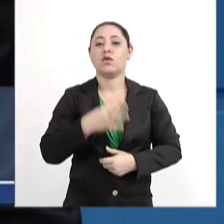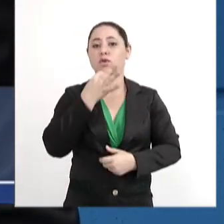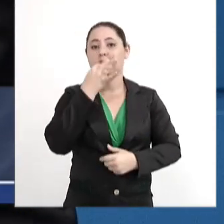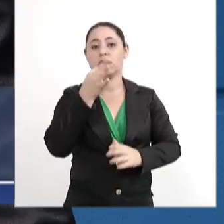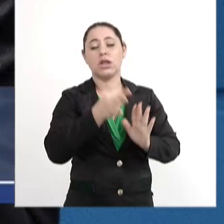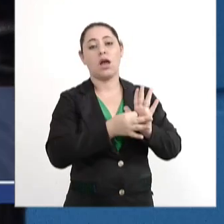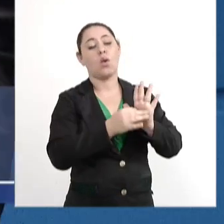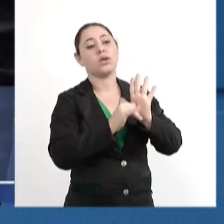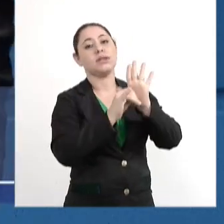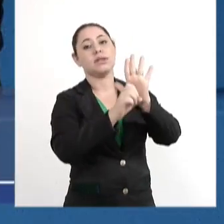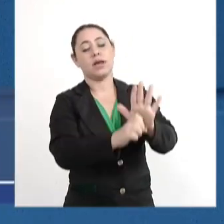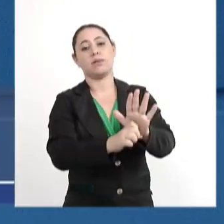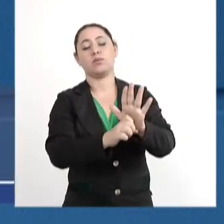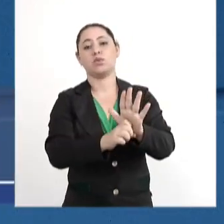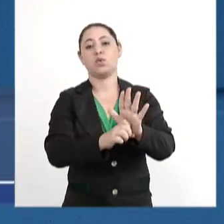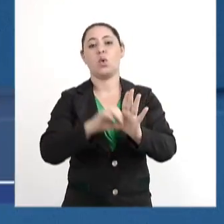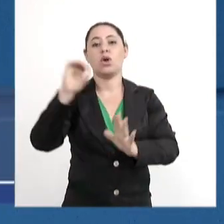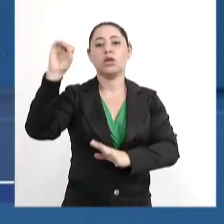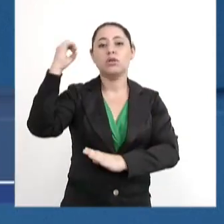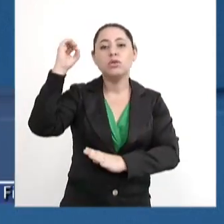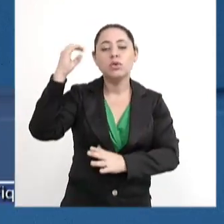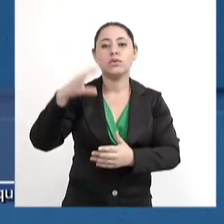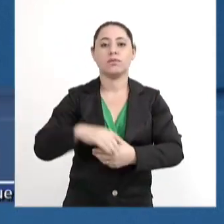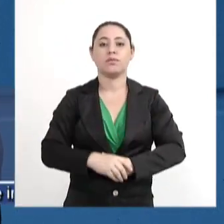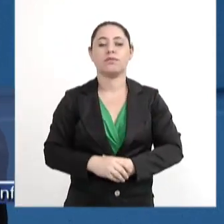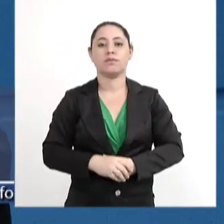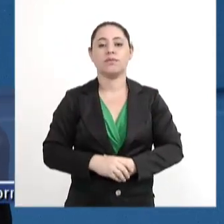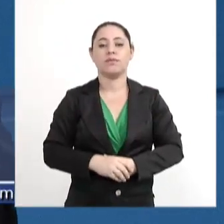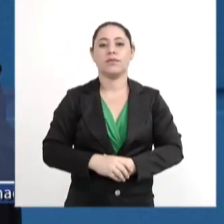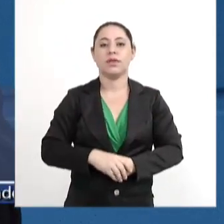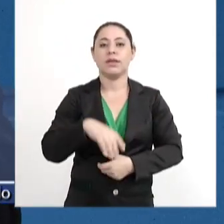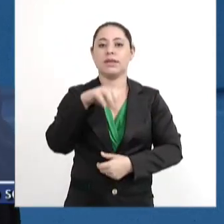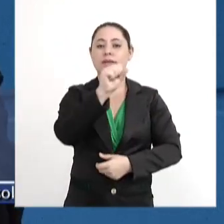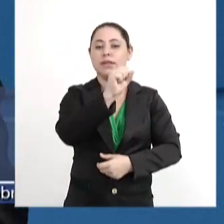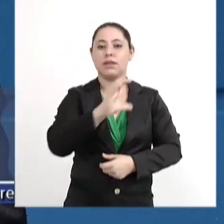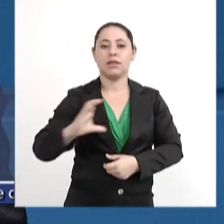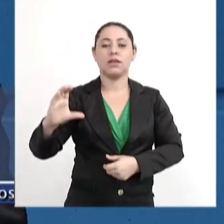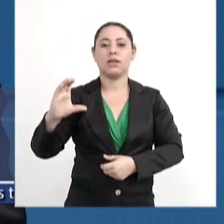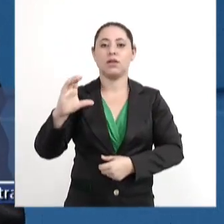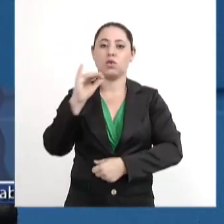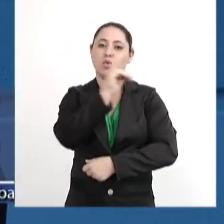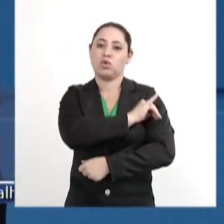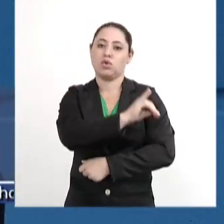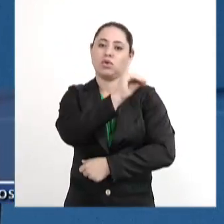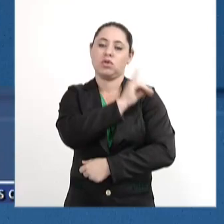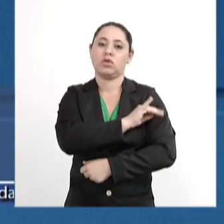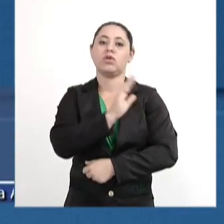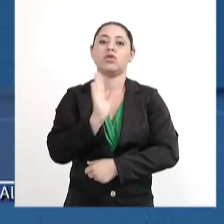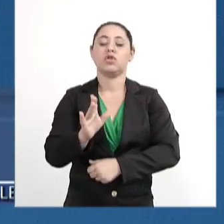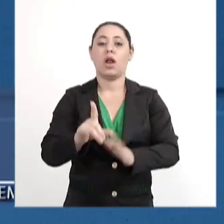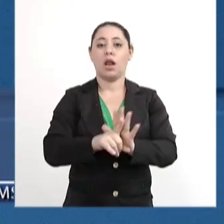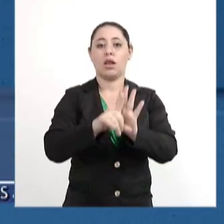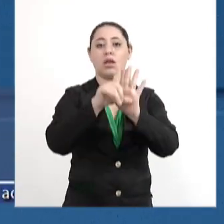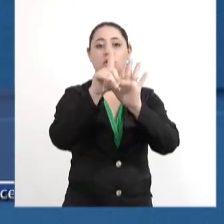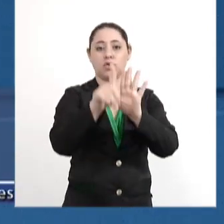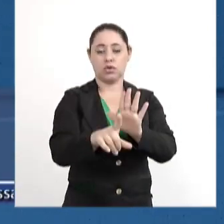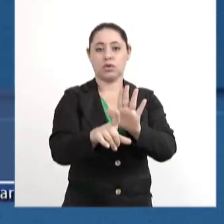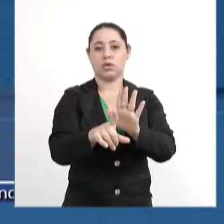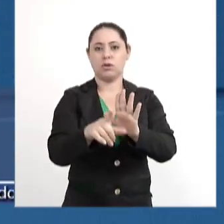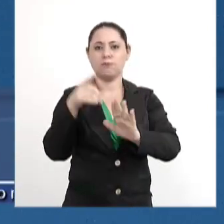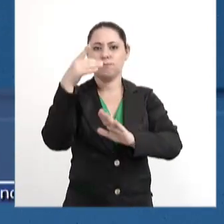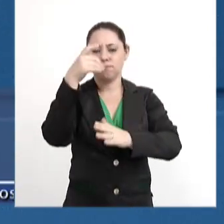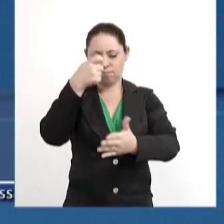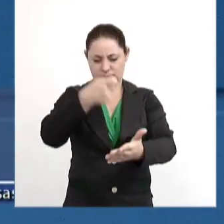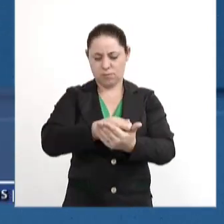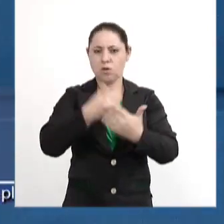deputado Barbosinha. Rio Grande do Sul, Santa Catarina e, se não me engano, Rio de Janeiro, já legislaram